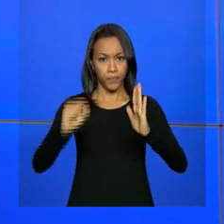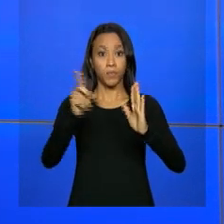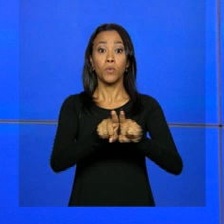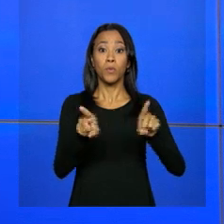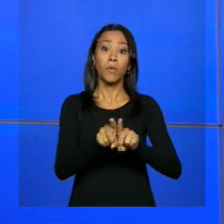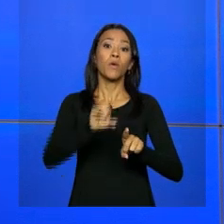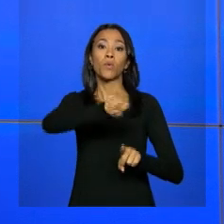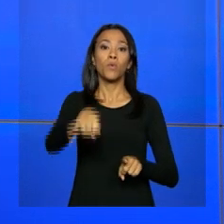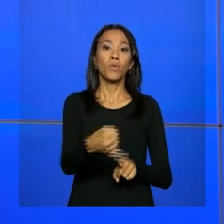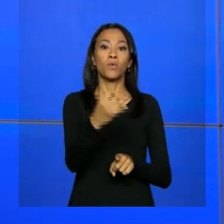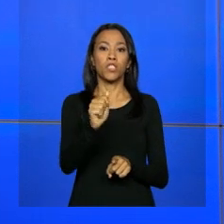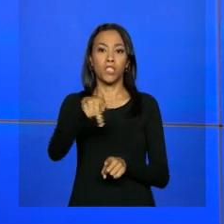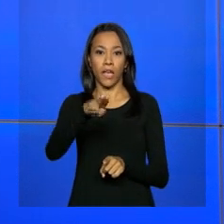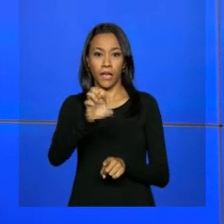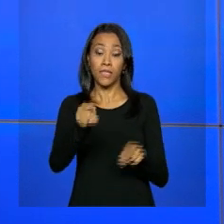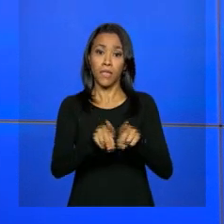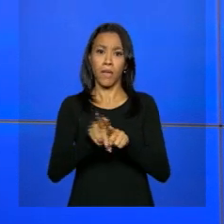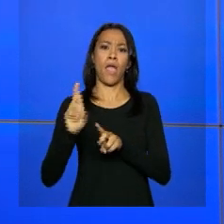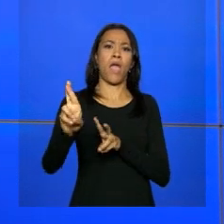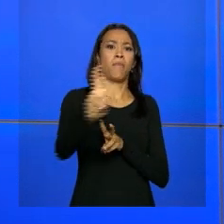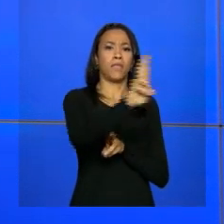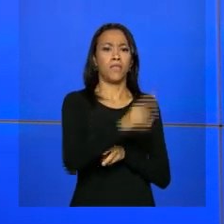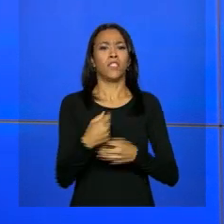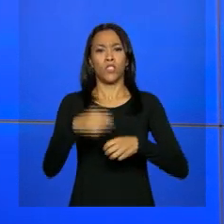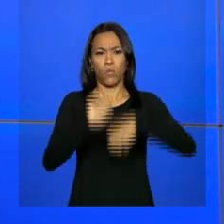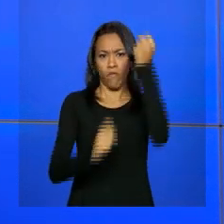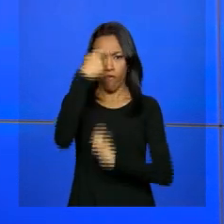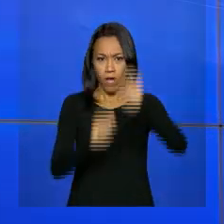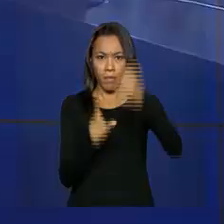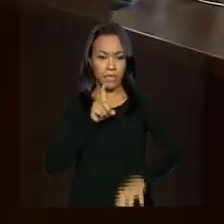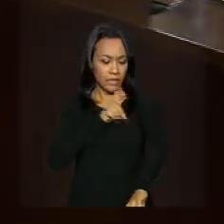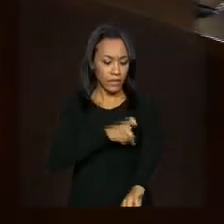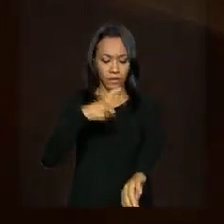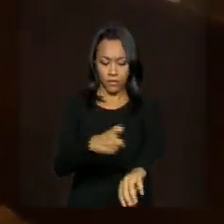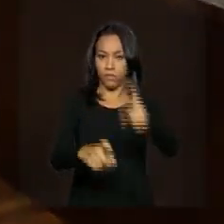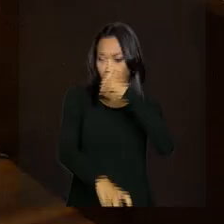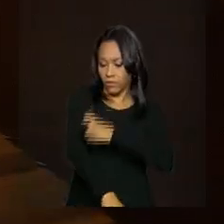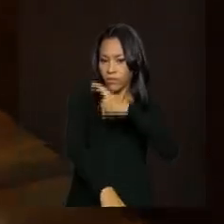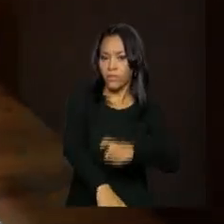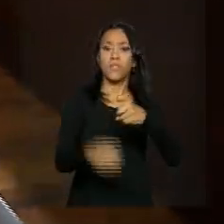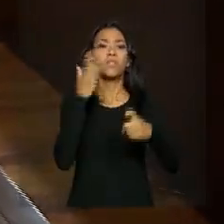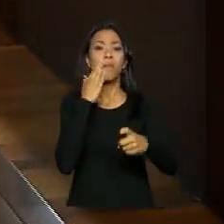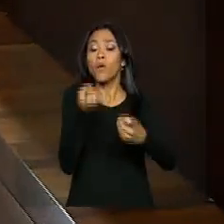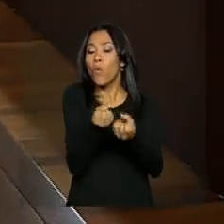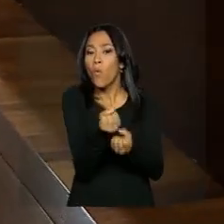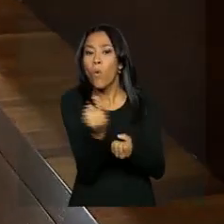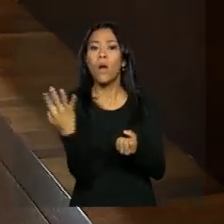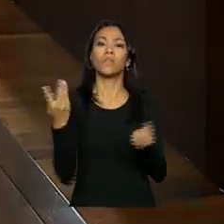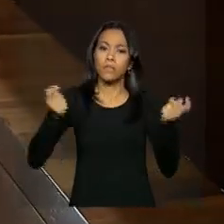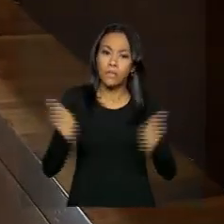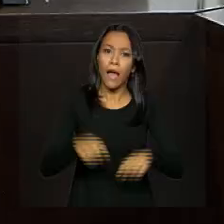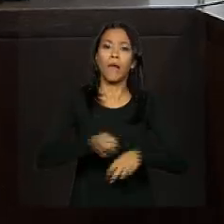Jaques Wagner e com representantes de fabricantes de repelentes eles estão detalhando a quantidade do produto que